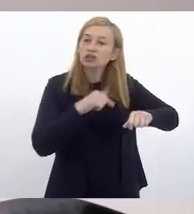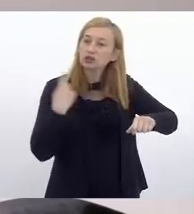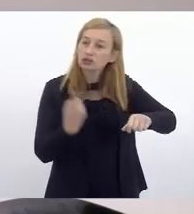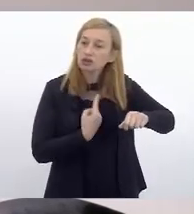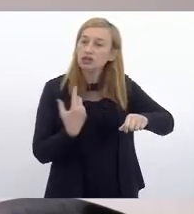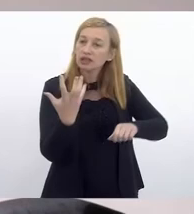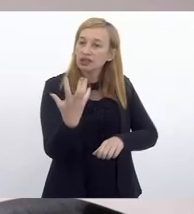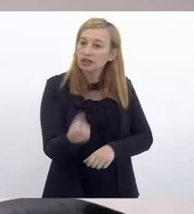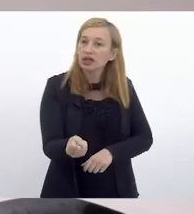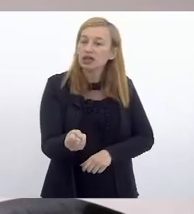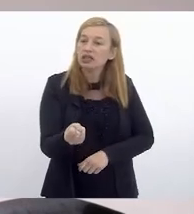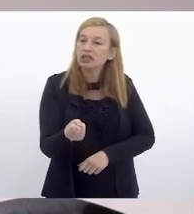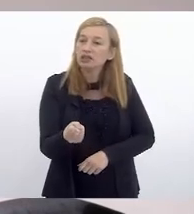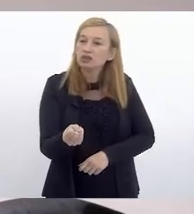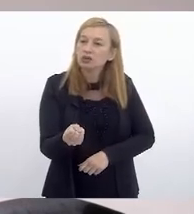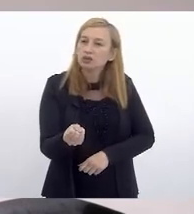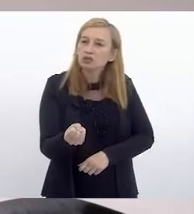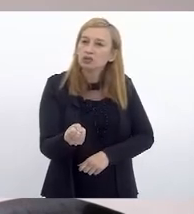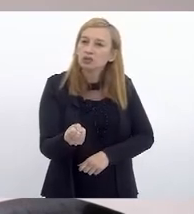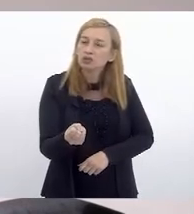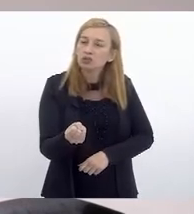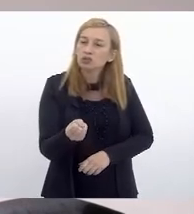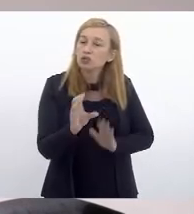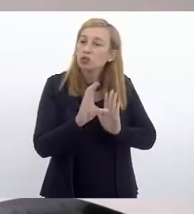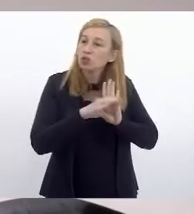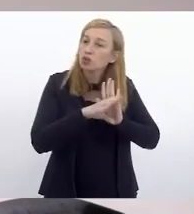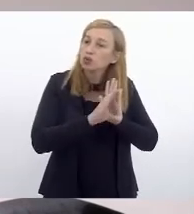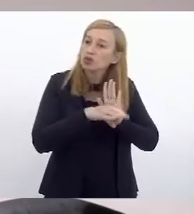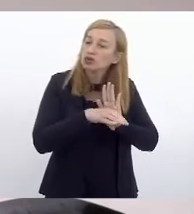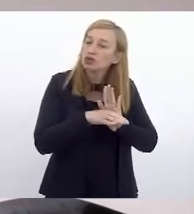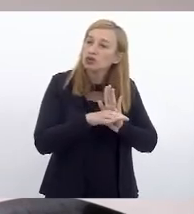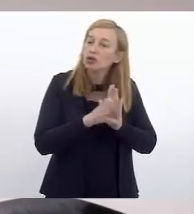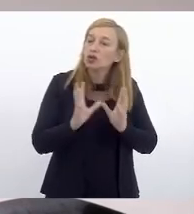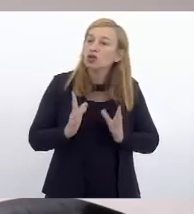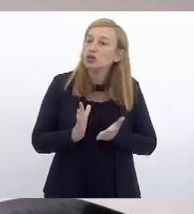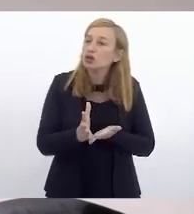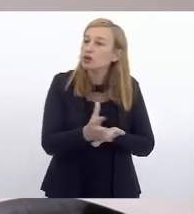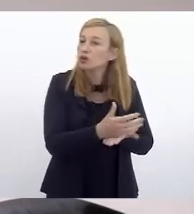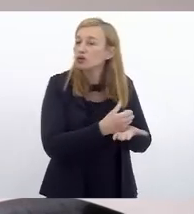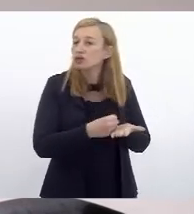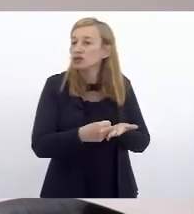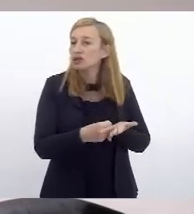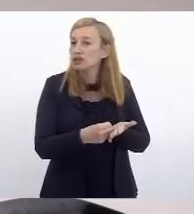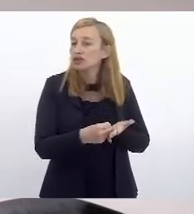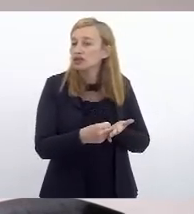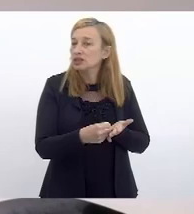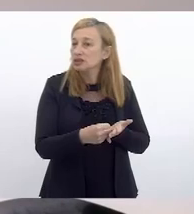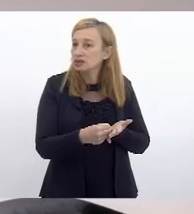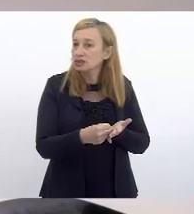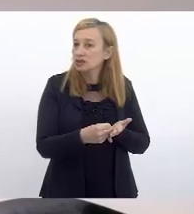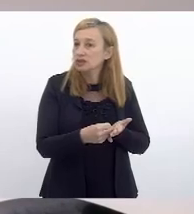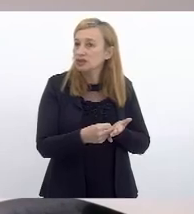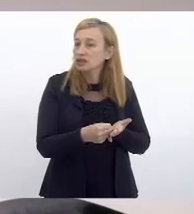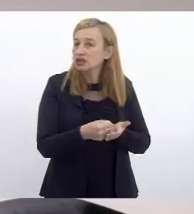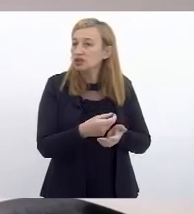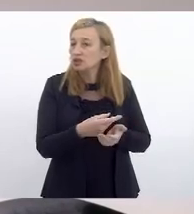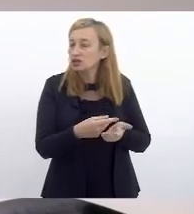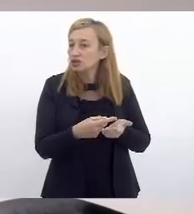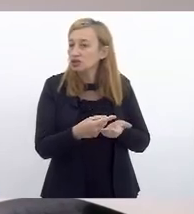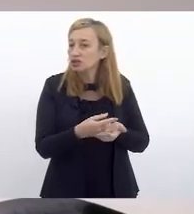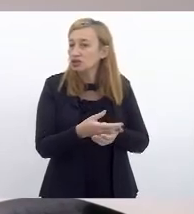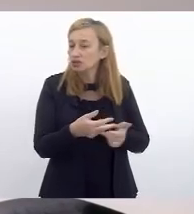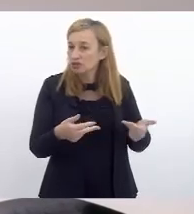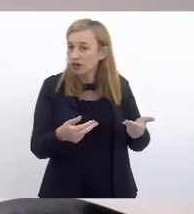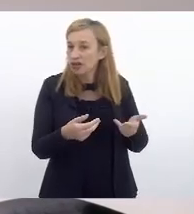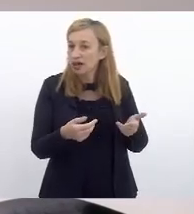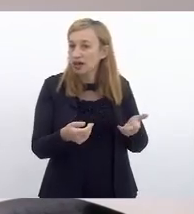adotaria o conceito contábil de excesso de arrecadação. E eu